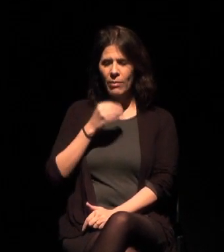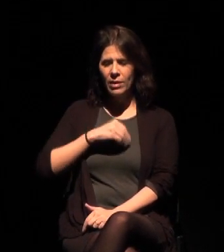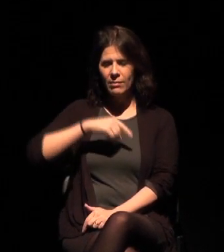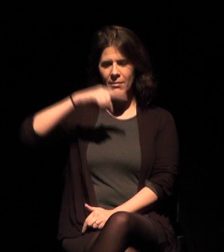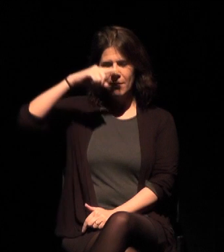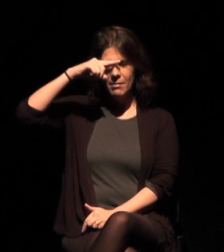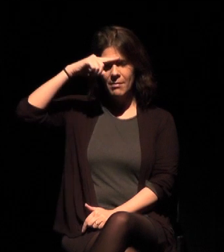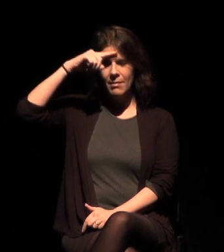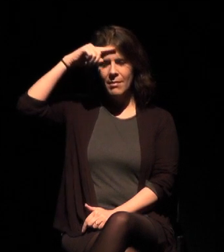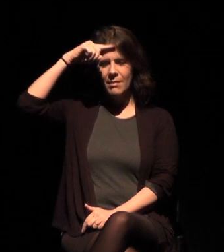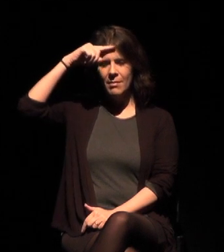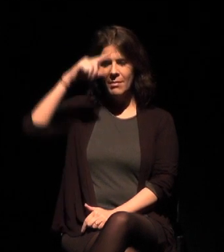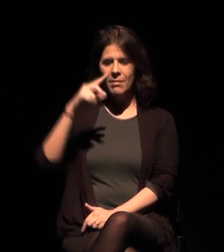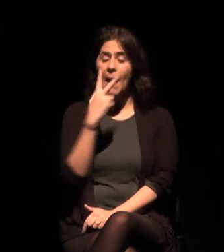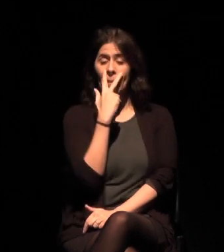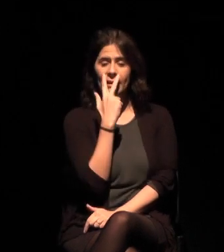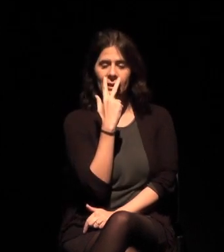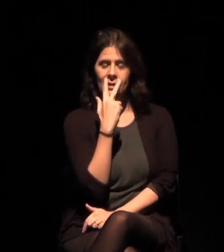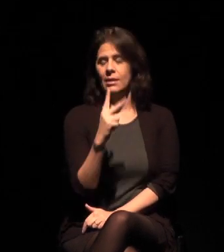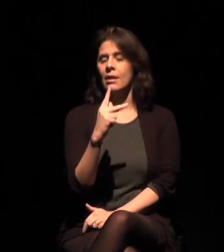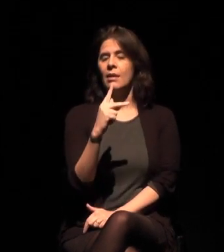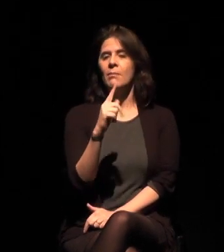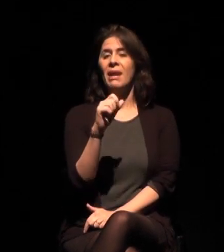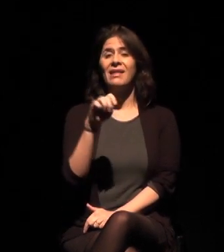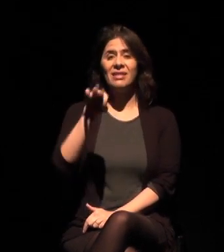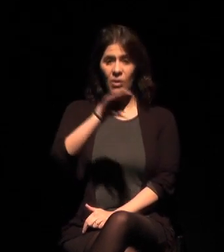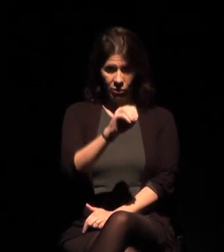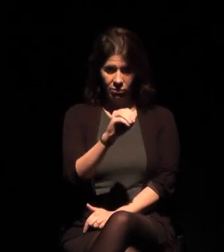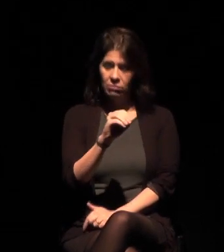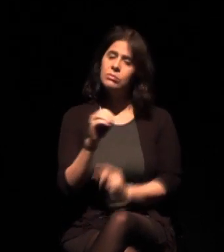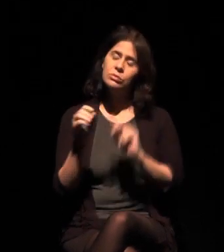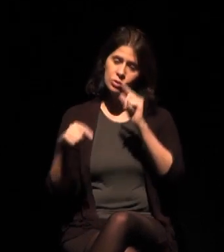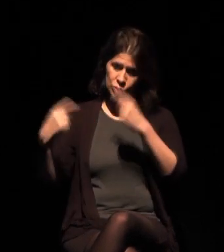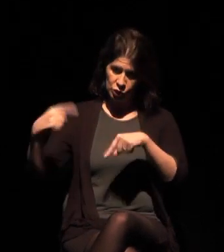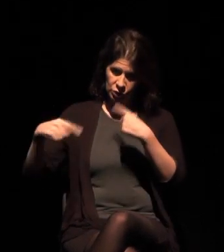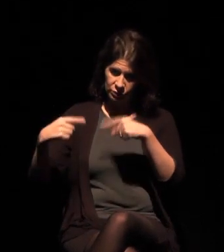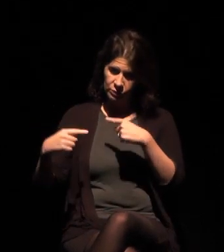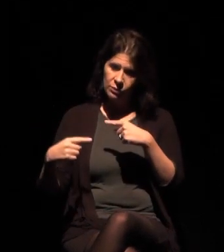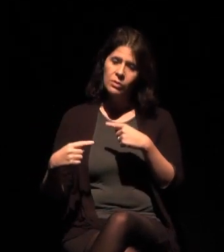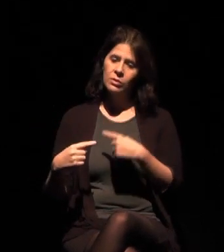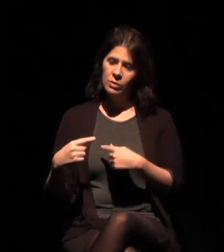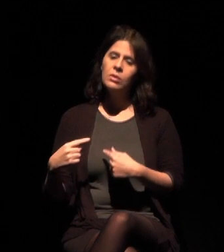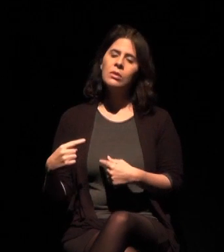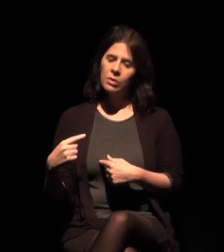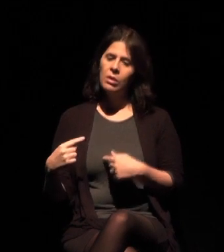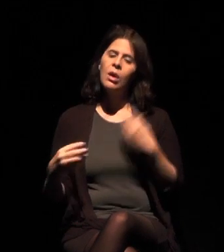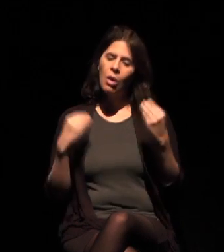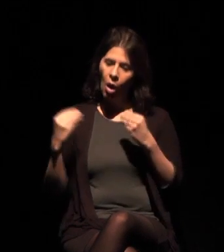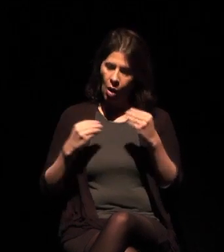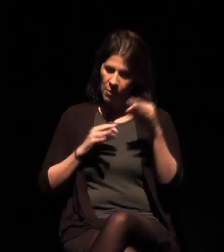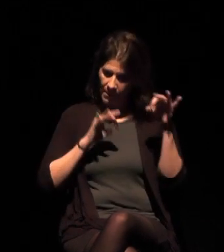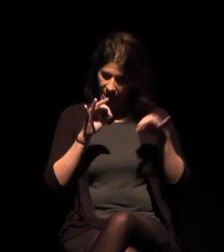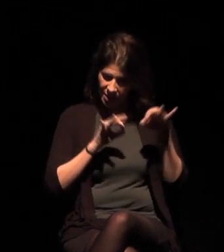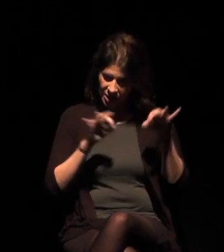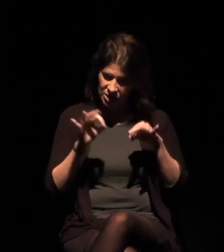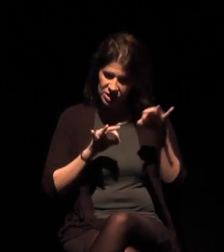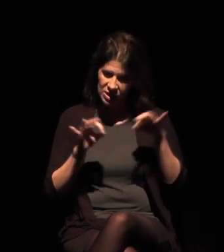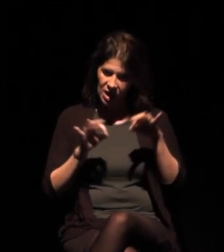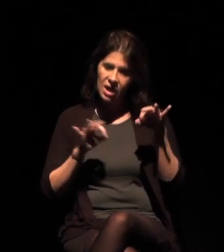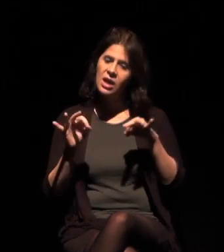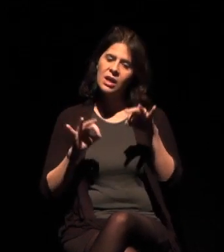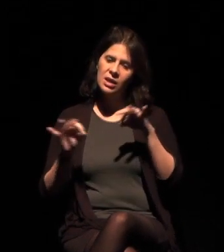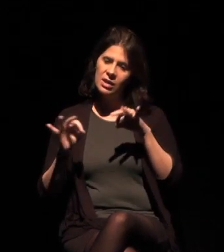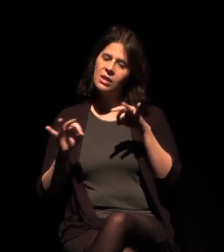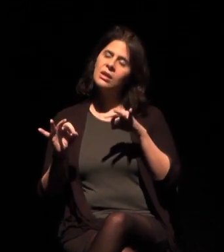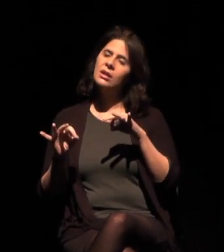ou você trabalha tomar a decisão certo como resolver planejar a solução de problemas ou você